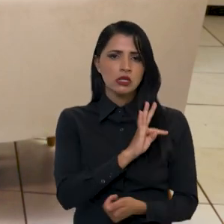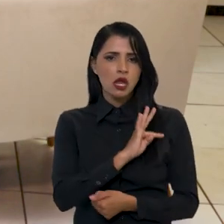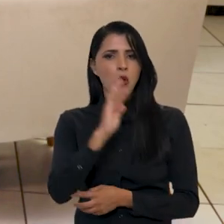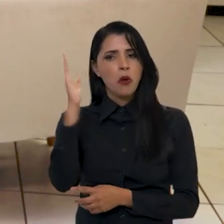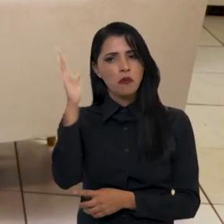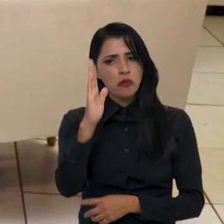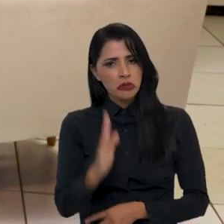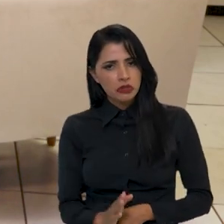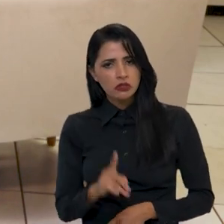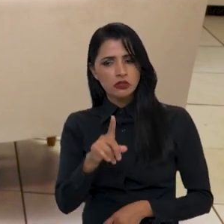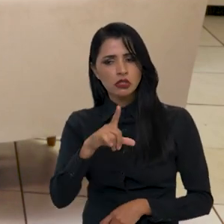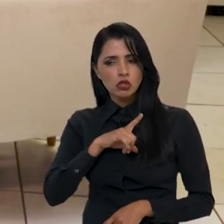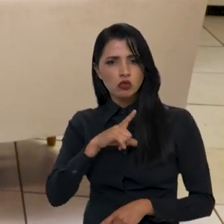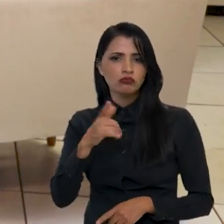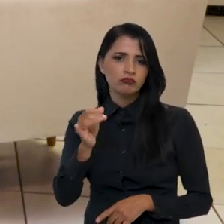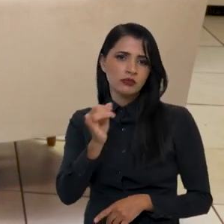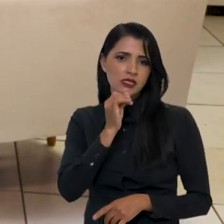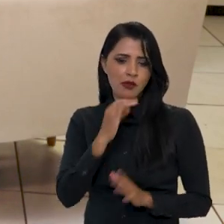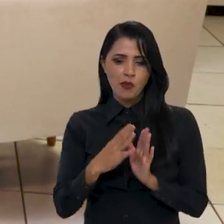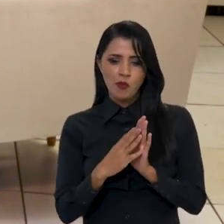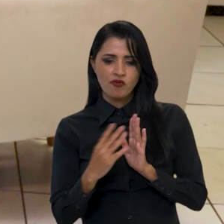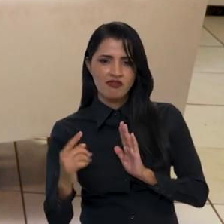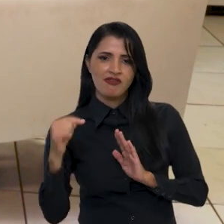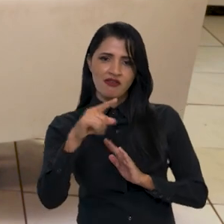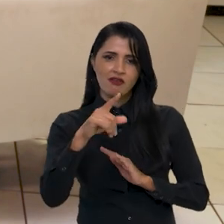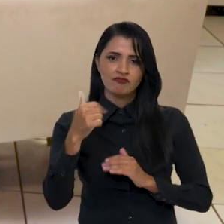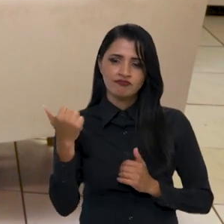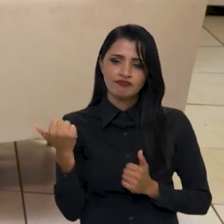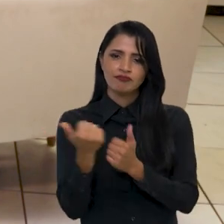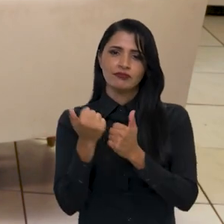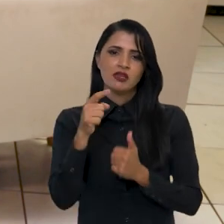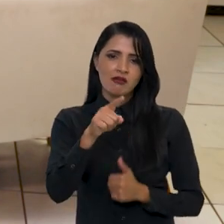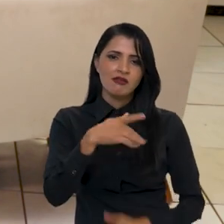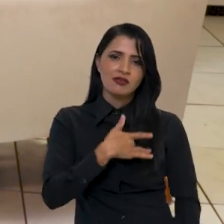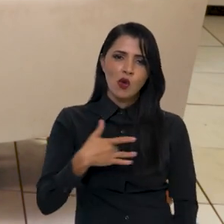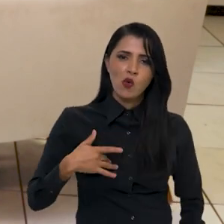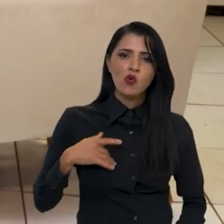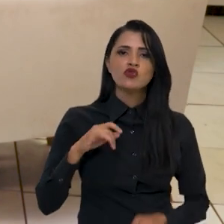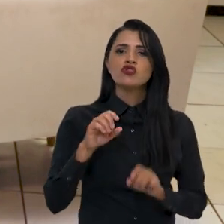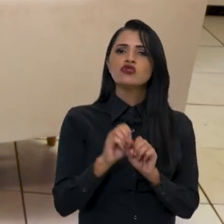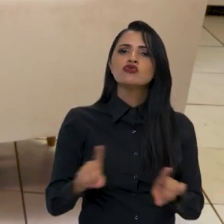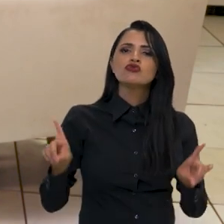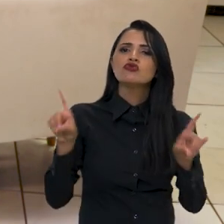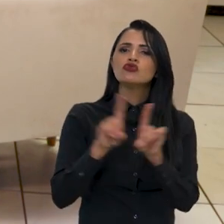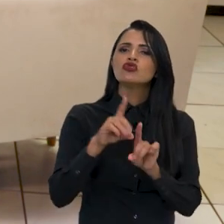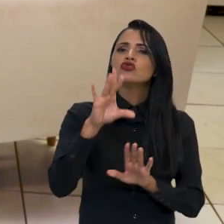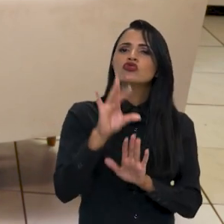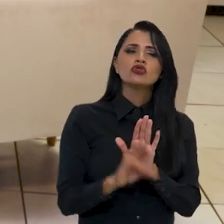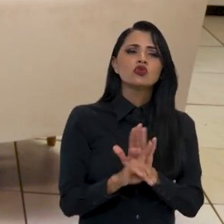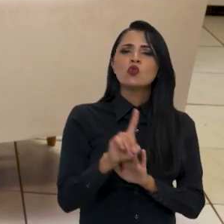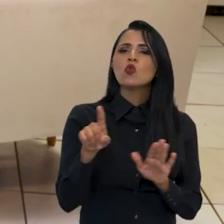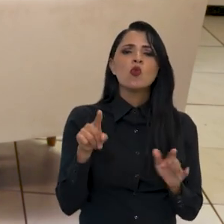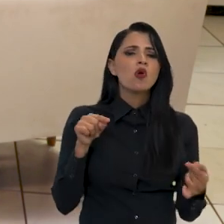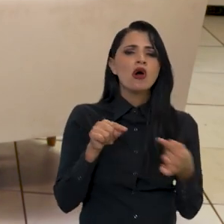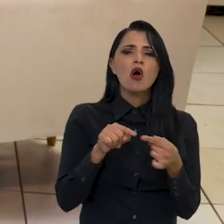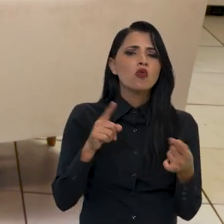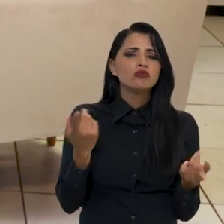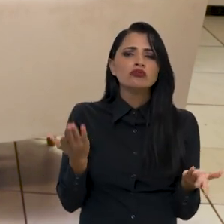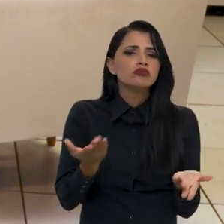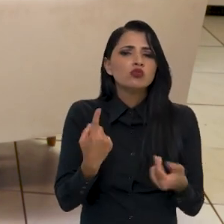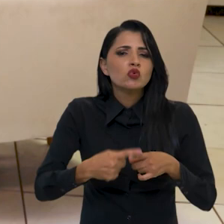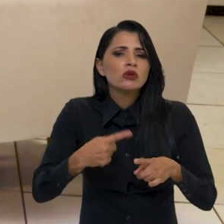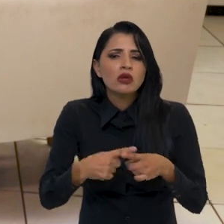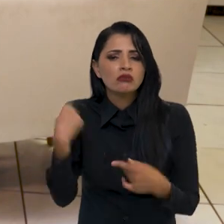Brasil talvez se tornar uma espécie de exemplo, de centro colaborador em saúde digital, né? Qual é a intenção desse